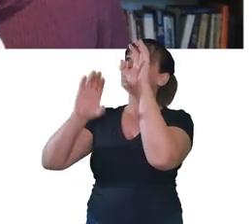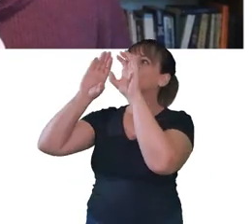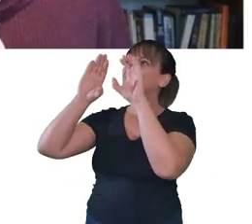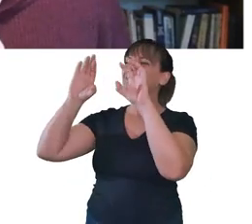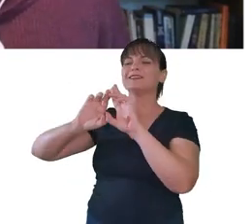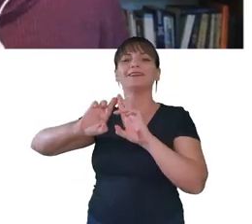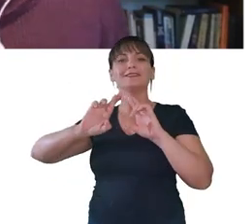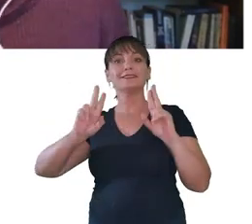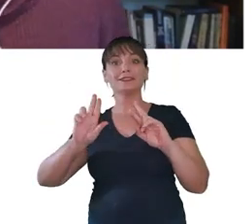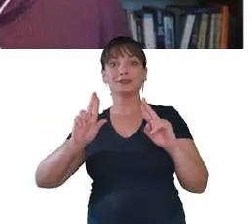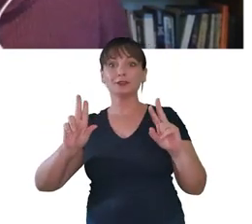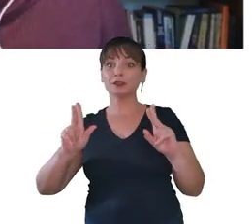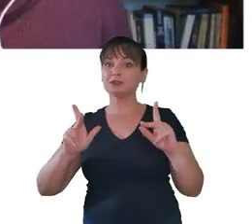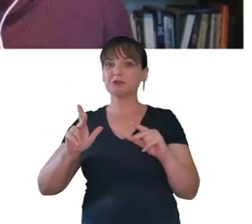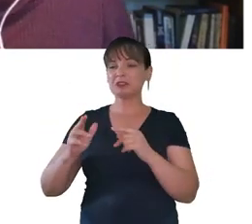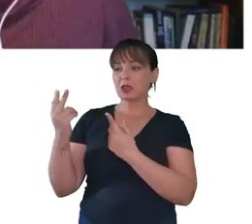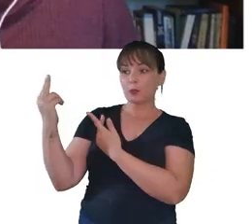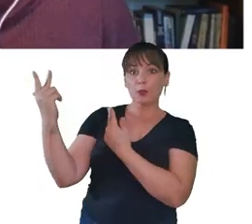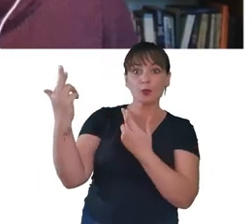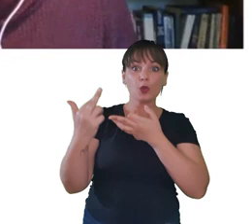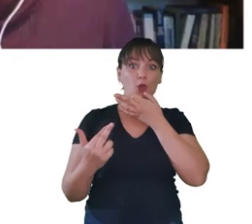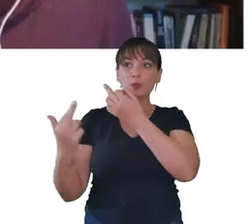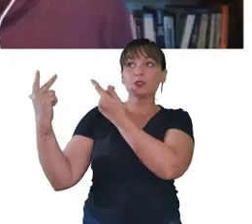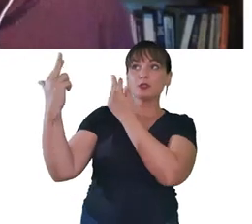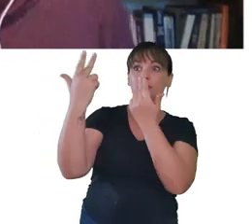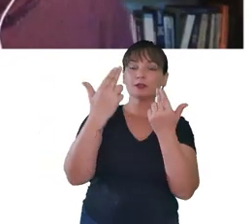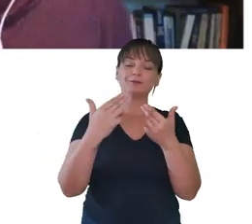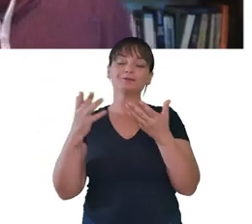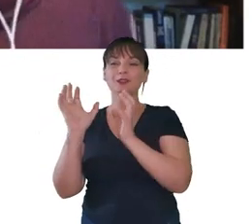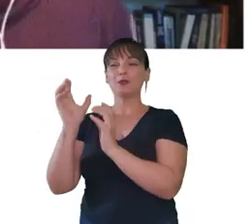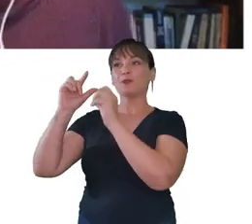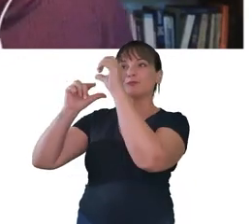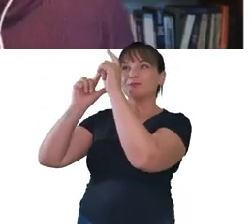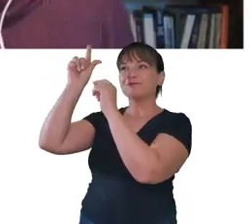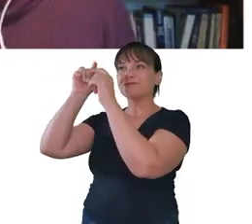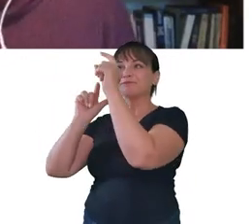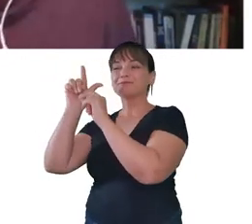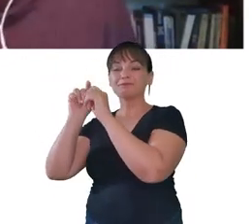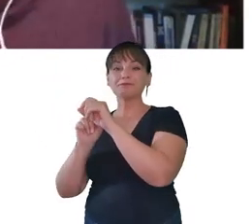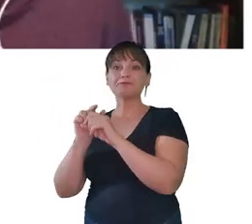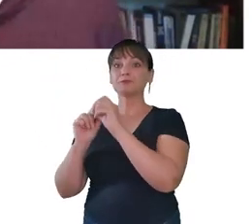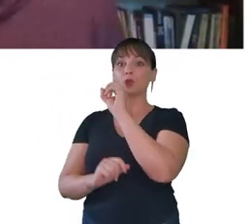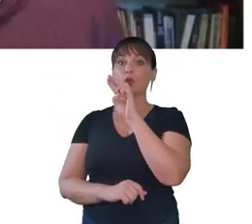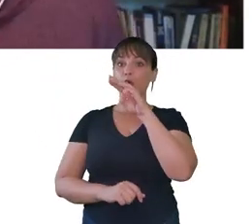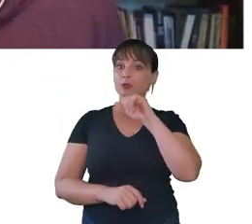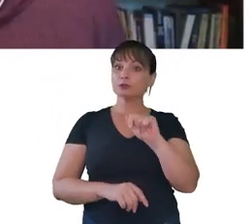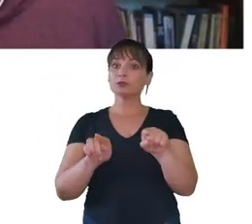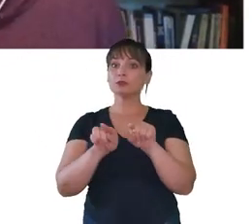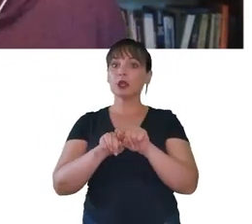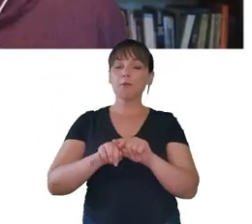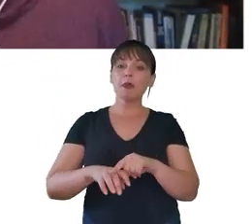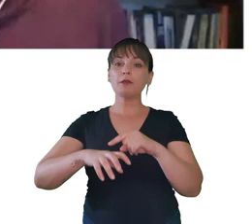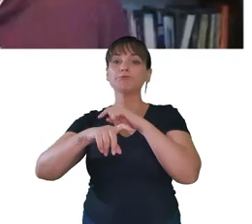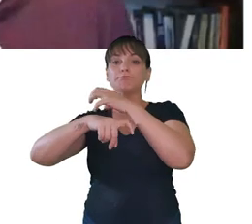enxergar uma coisa com padrão. E aí, como essa constelação de Órion e a constelação também de Escorpião são constelações relativamente fáceis